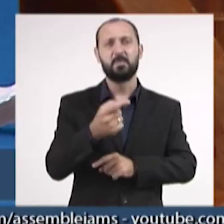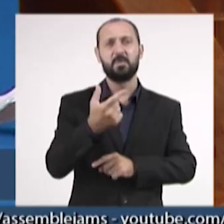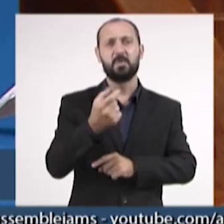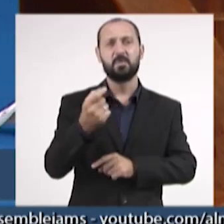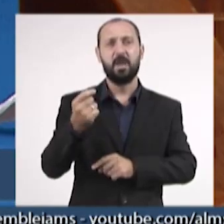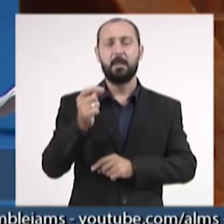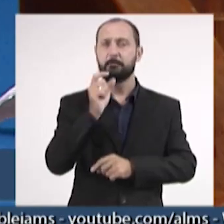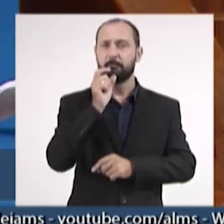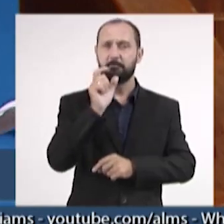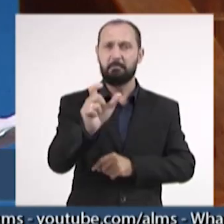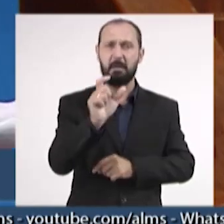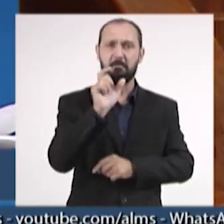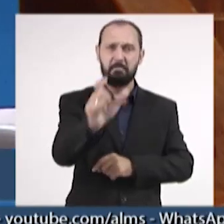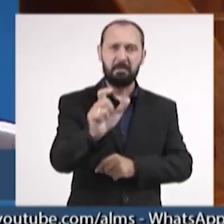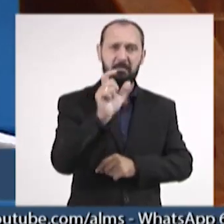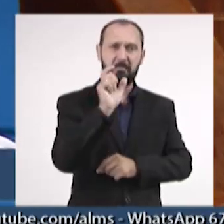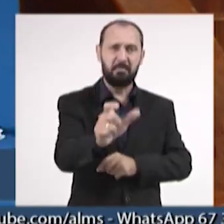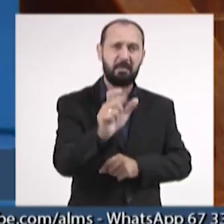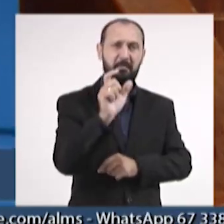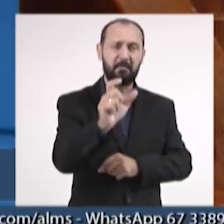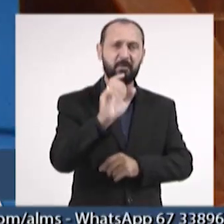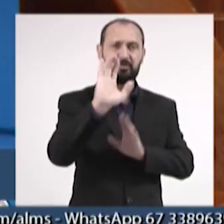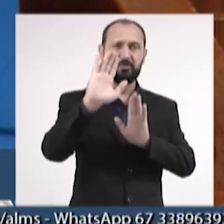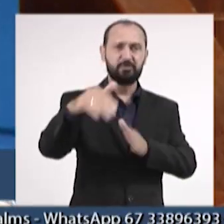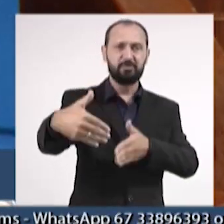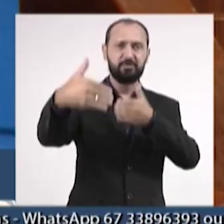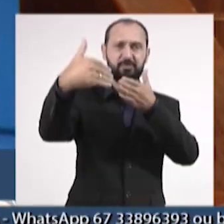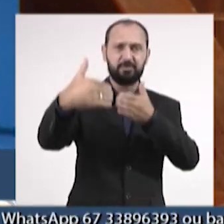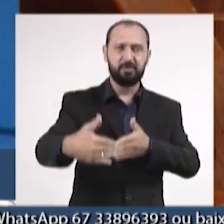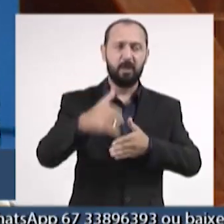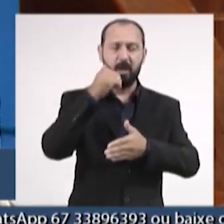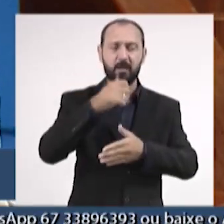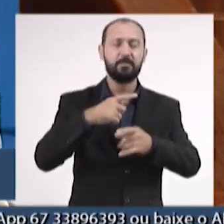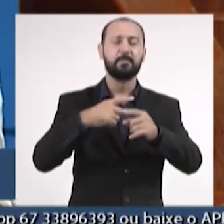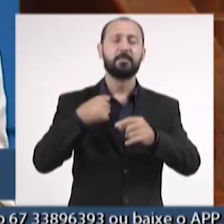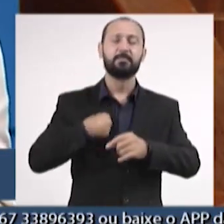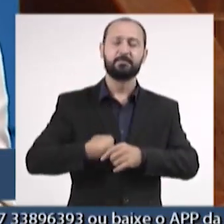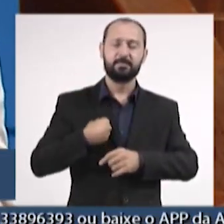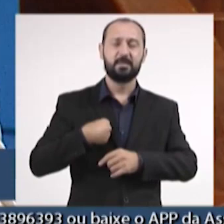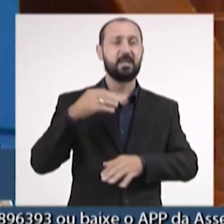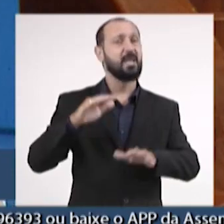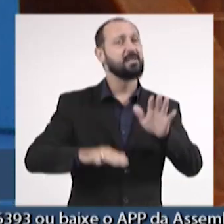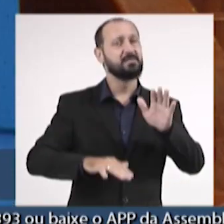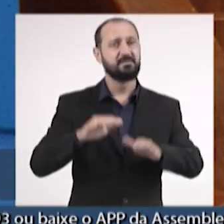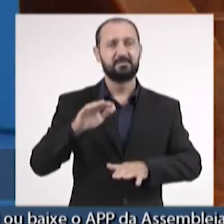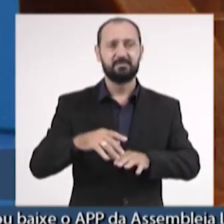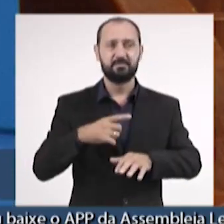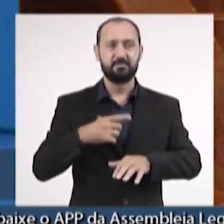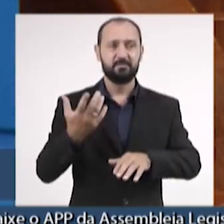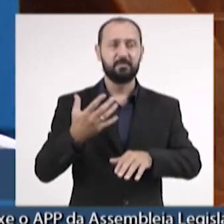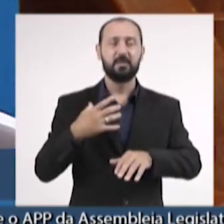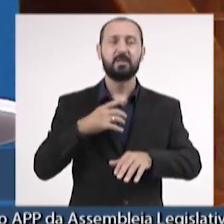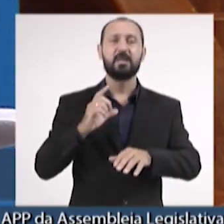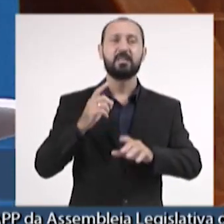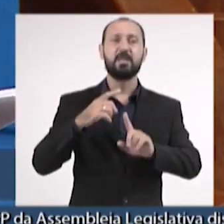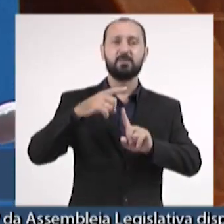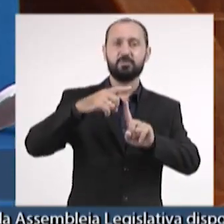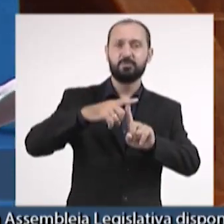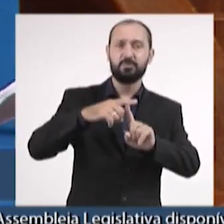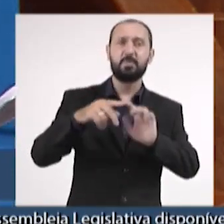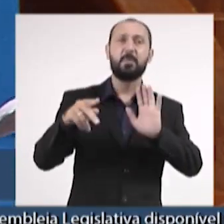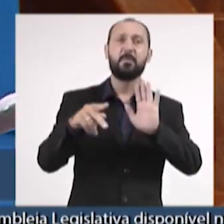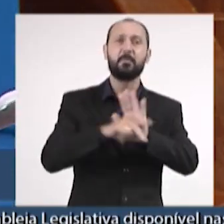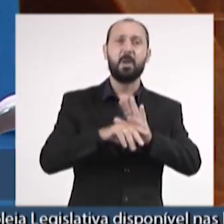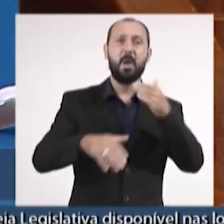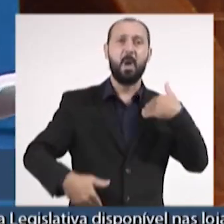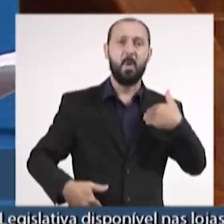eram xingamentos direcionados diretamente às candidatas, que geralmente apelam a estereótipos